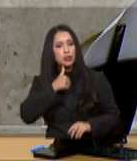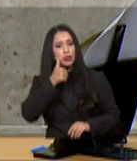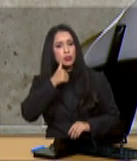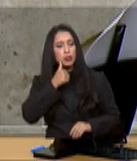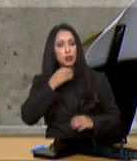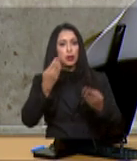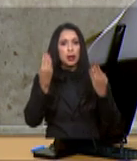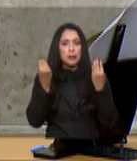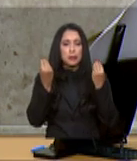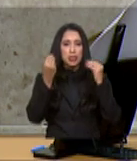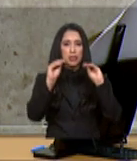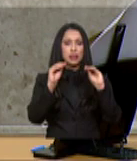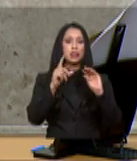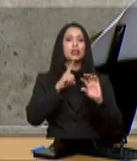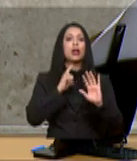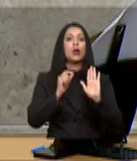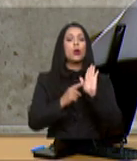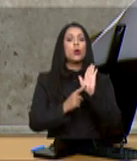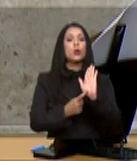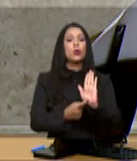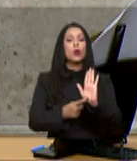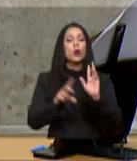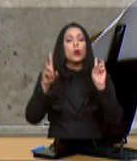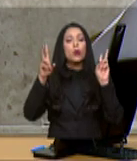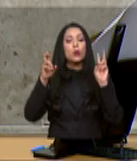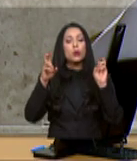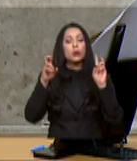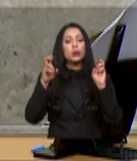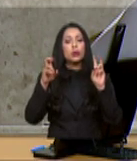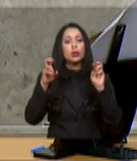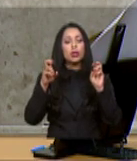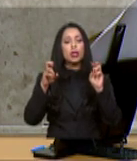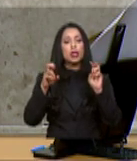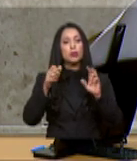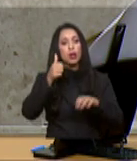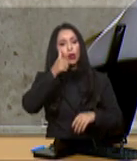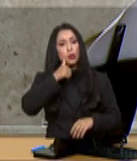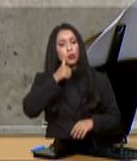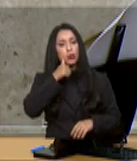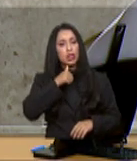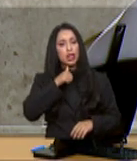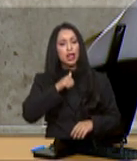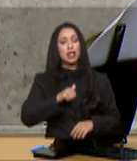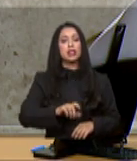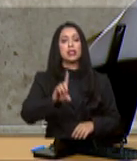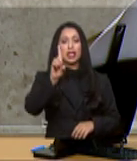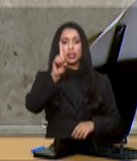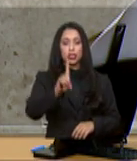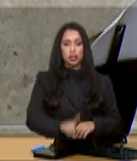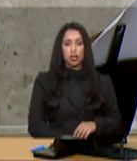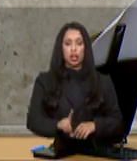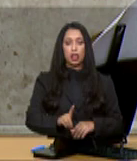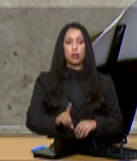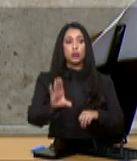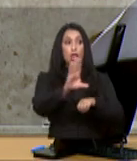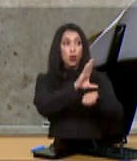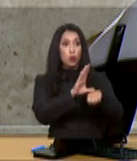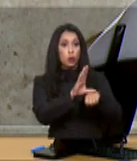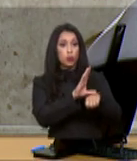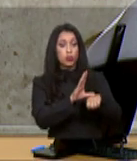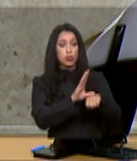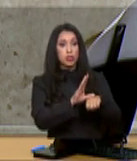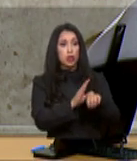uma publicação temática denominada Produção de Mulheres em Direito Constitucional, que traz